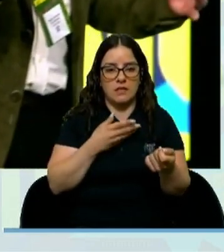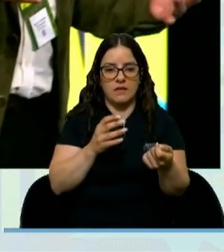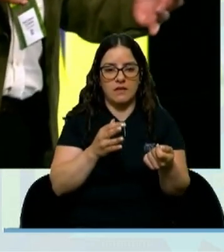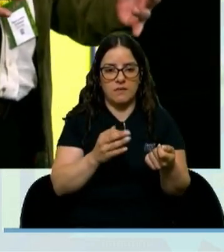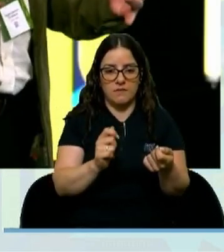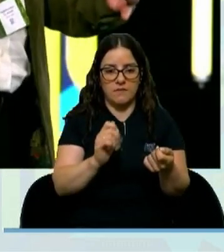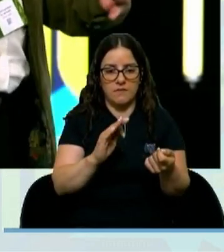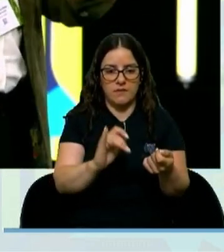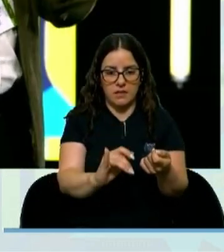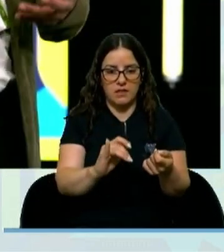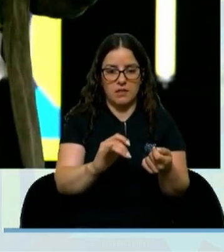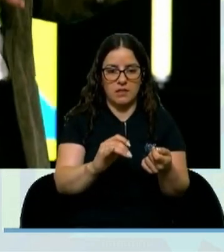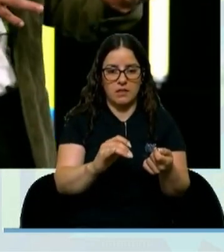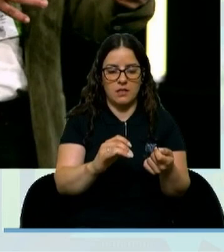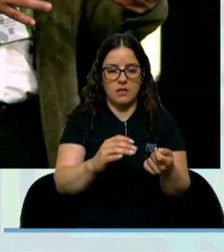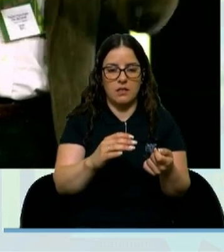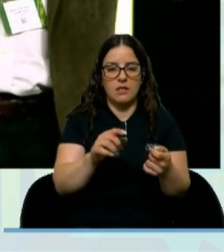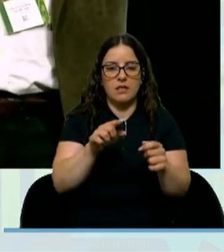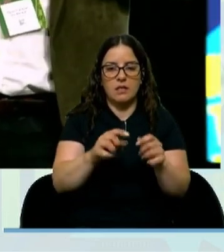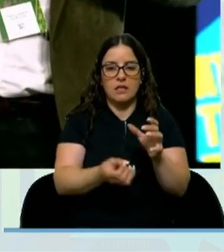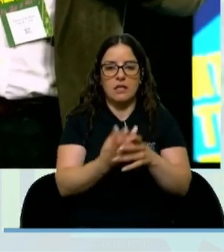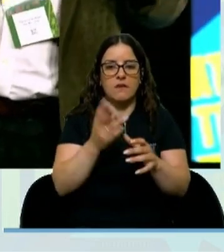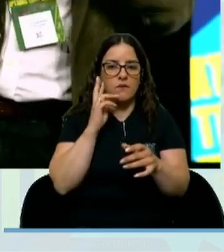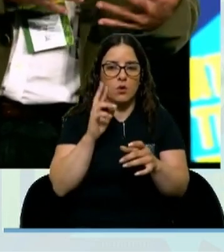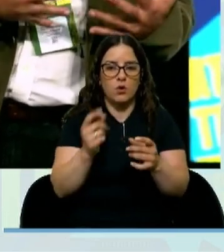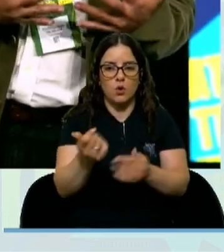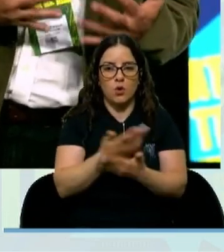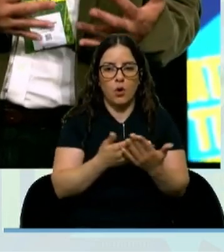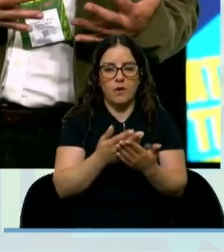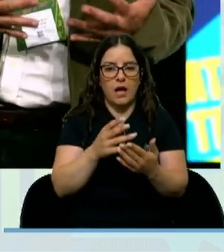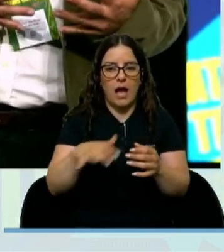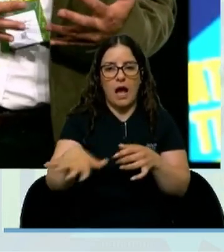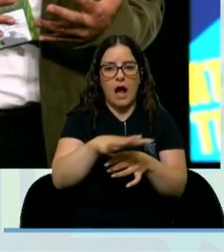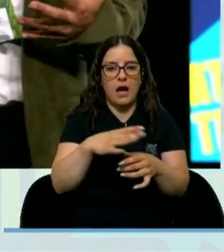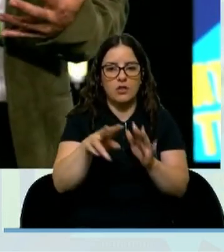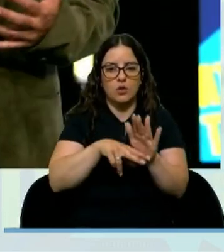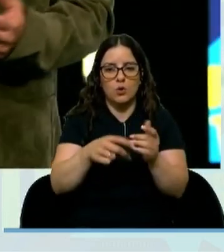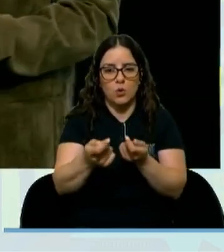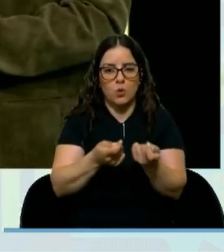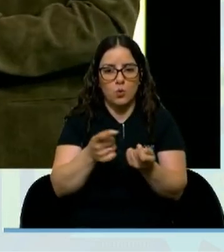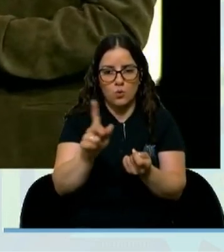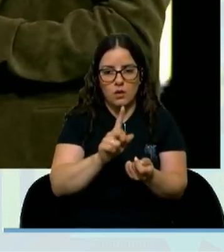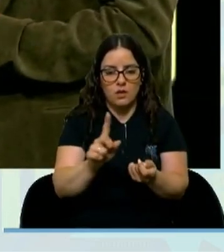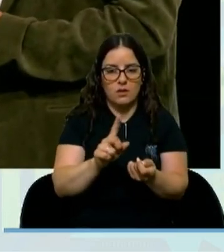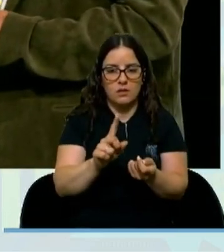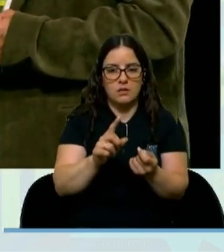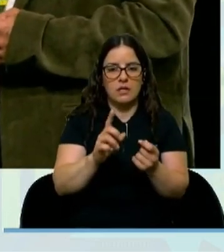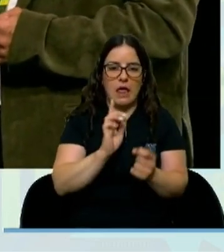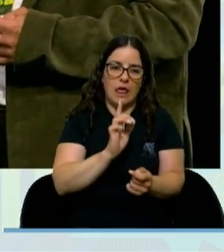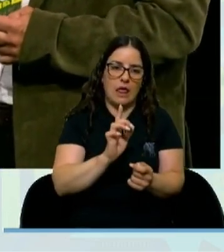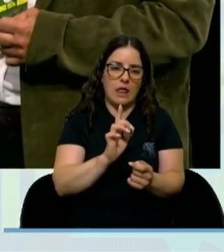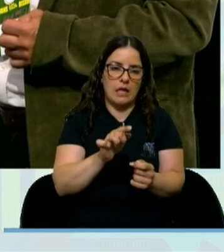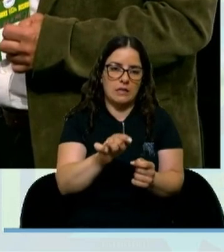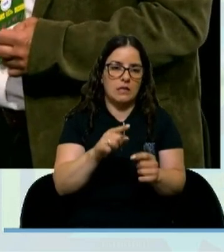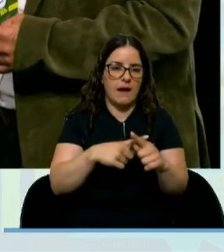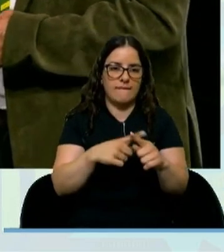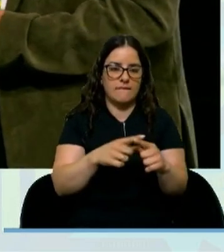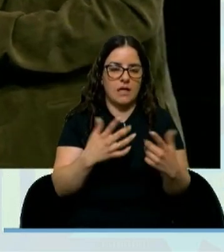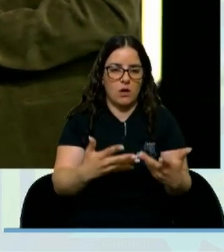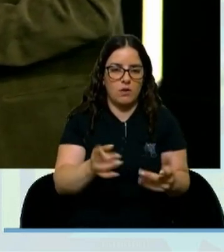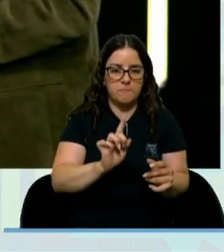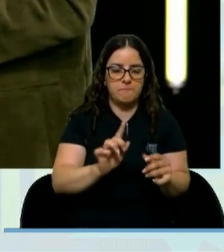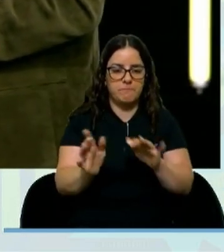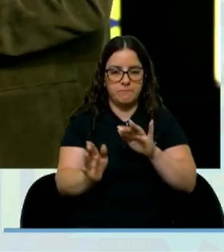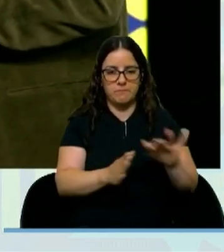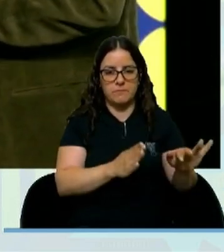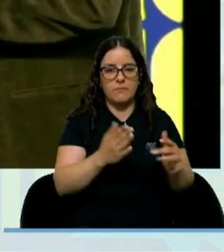está a criar valor económico em áreas não reguladas, não é isso que me interessa neste momento. A segunda parte, que está aqui mais à direita,